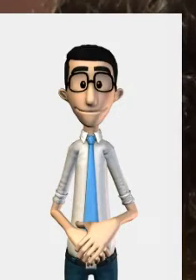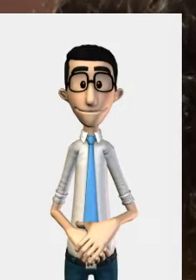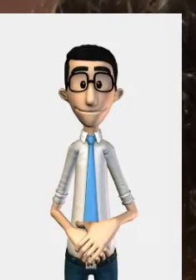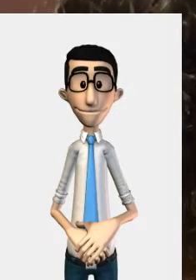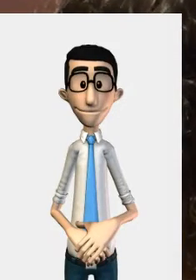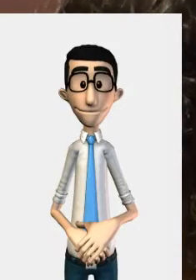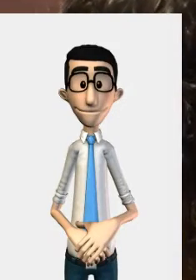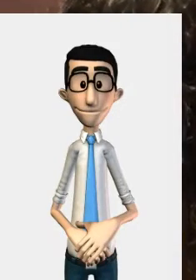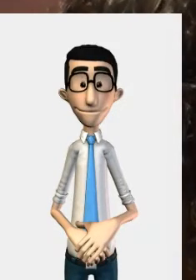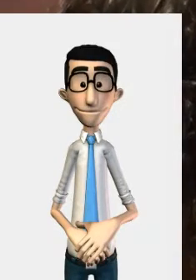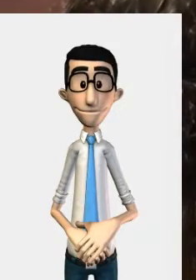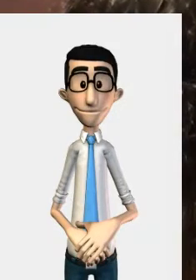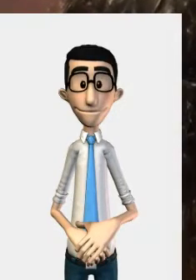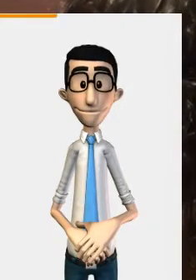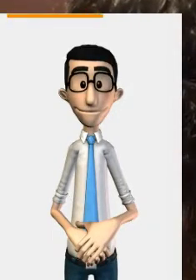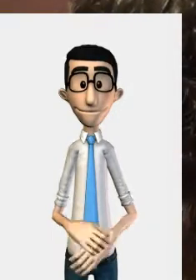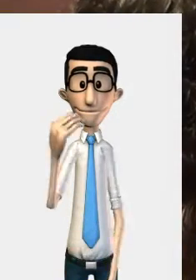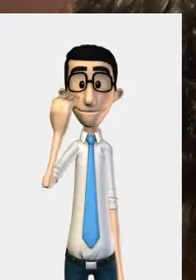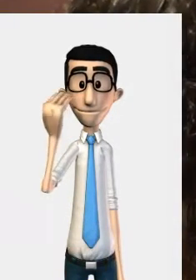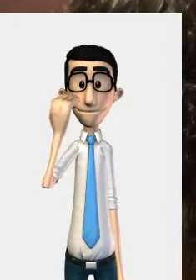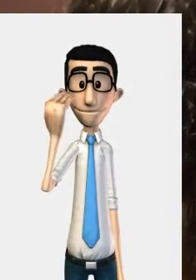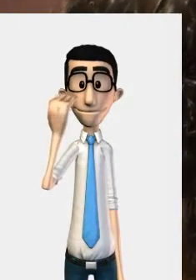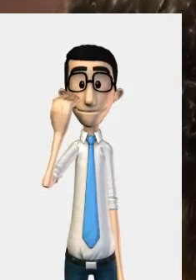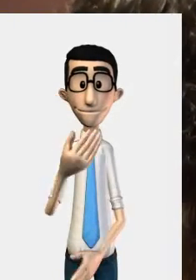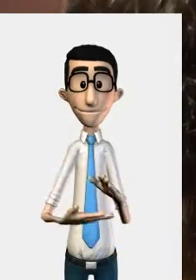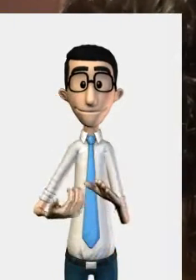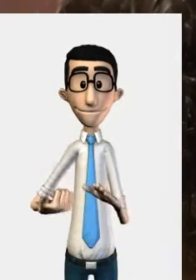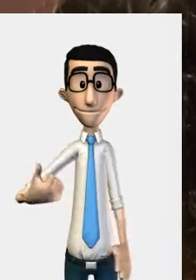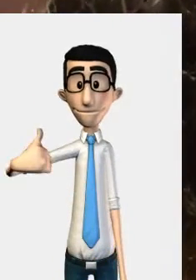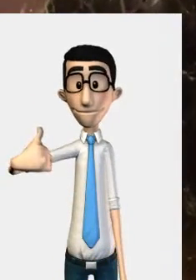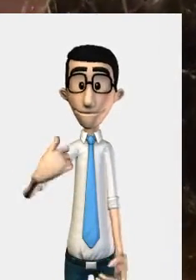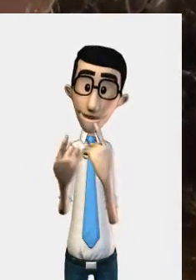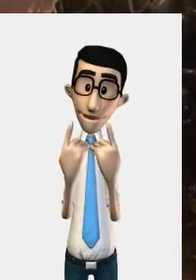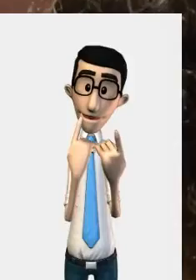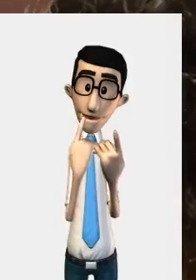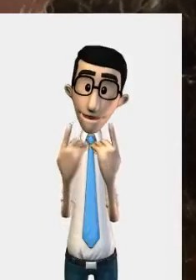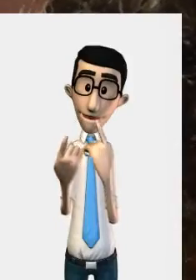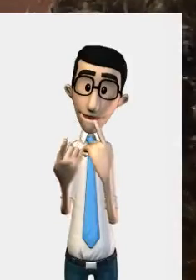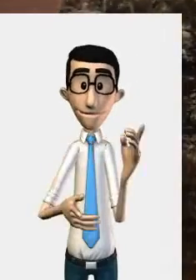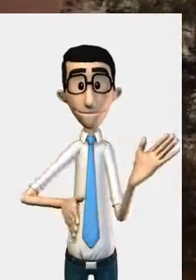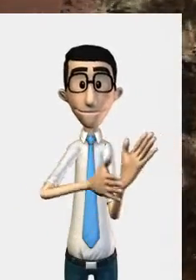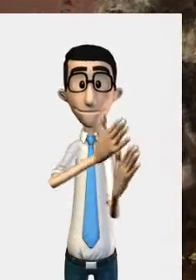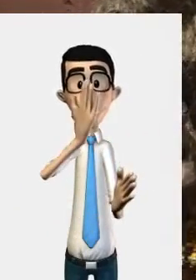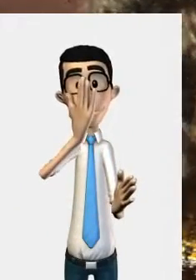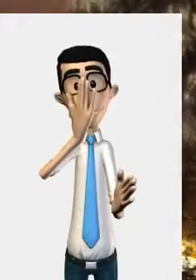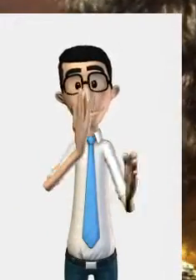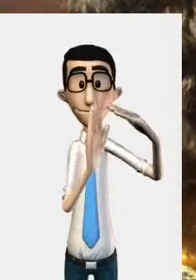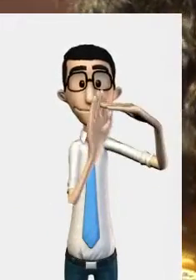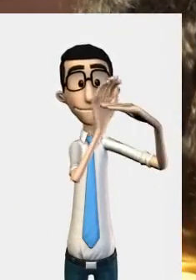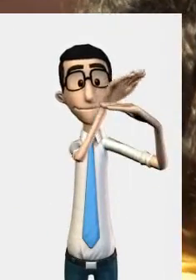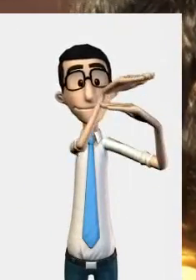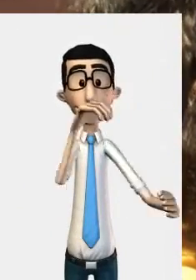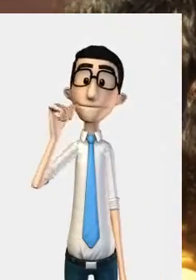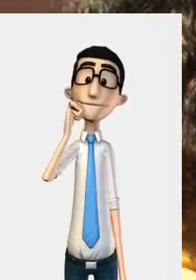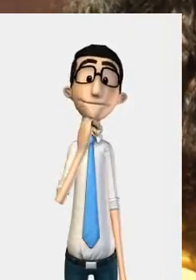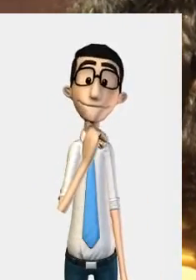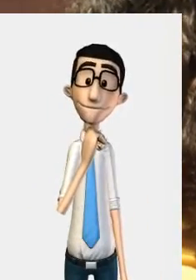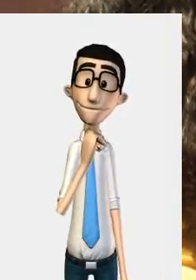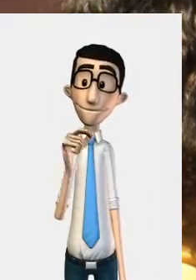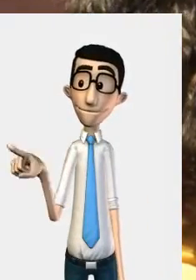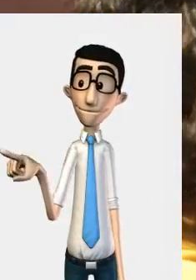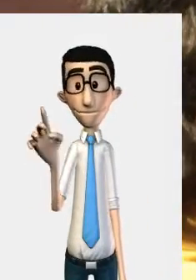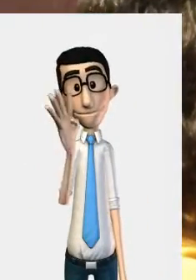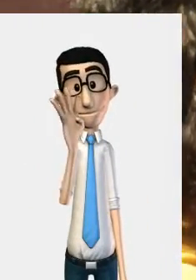do que é feito nos Estados Unidos, que eles estão muito mais independentes do que a gente em termos de intervenção. Qualquer